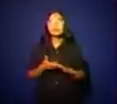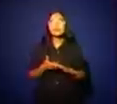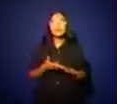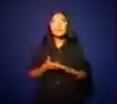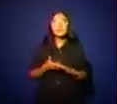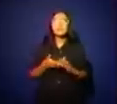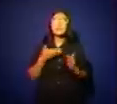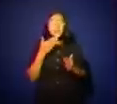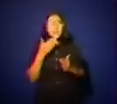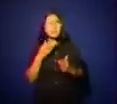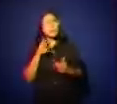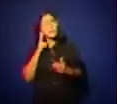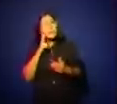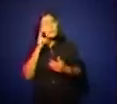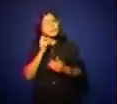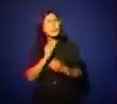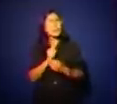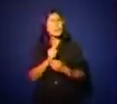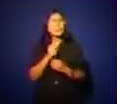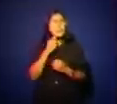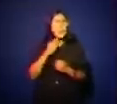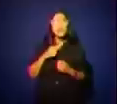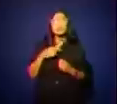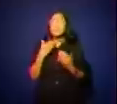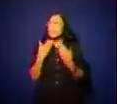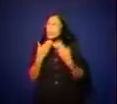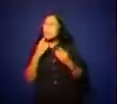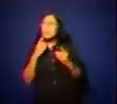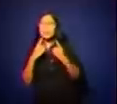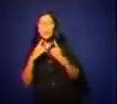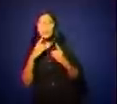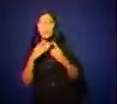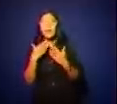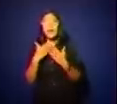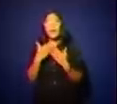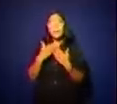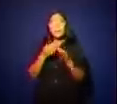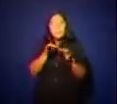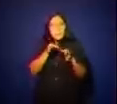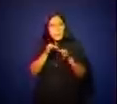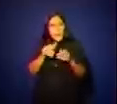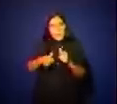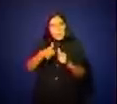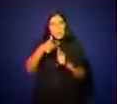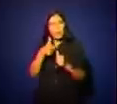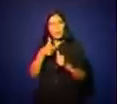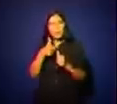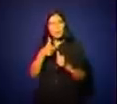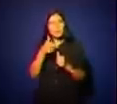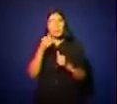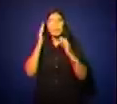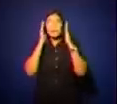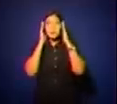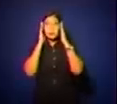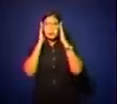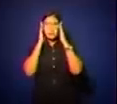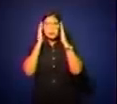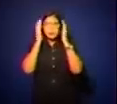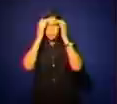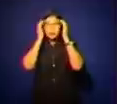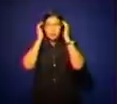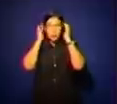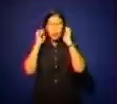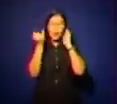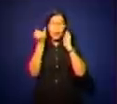com maior frequência ou de forma mais didática a gente sempre tenta aprimorar isso então acho que essa parte é super